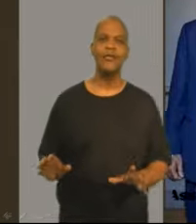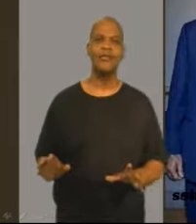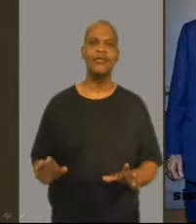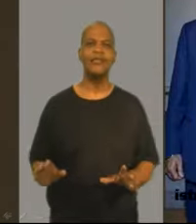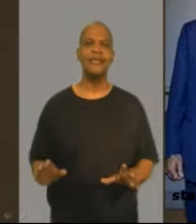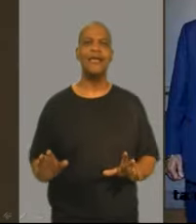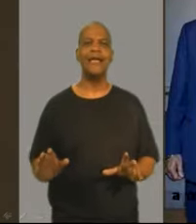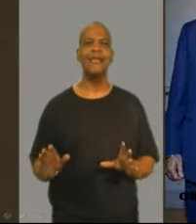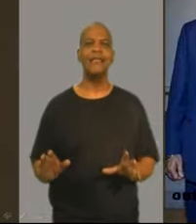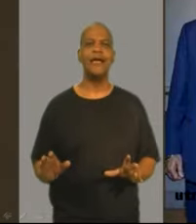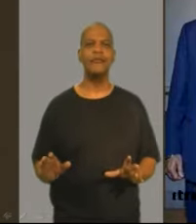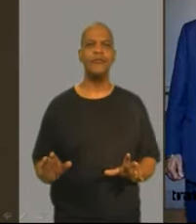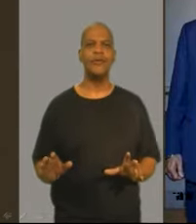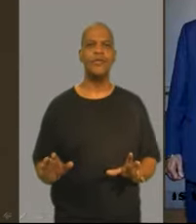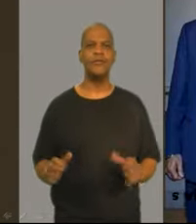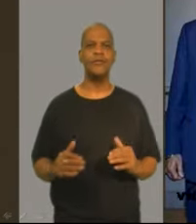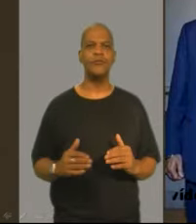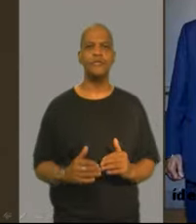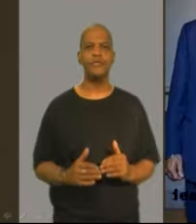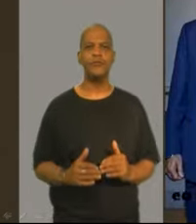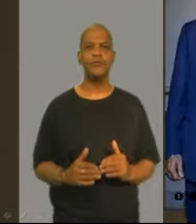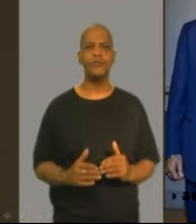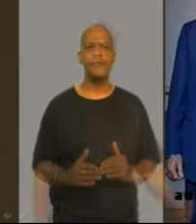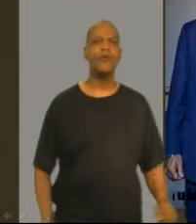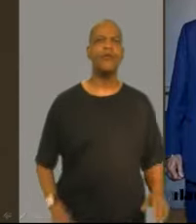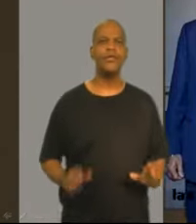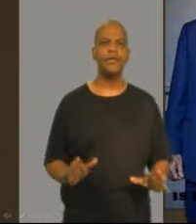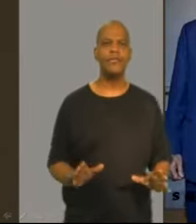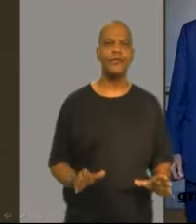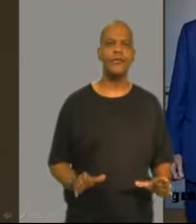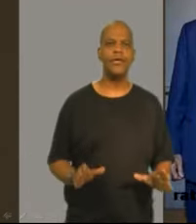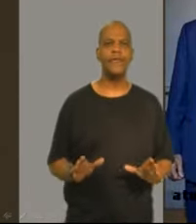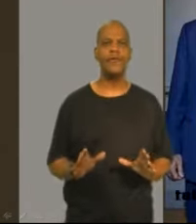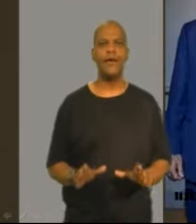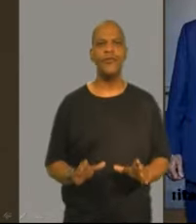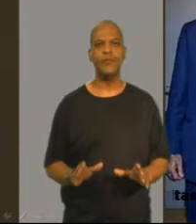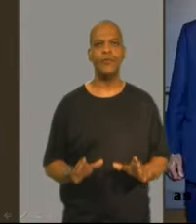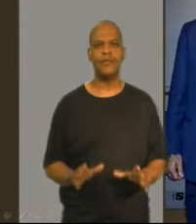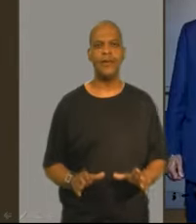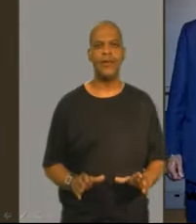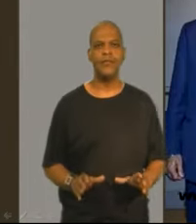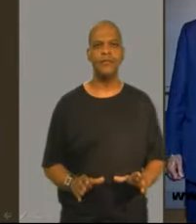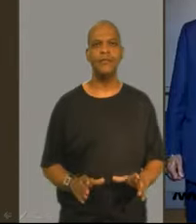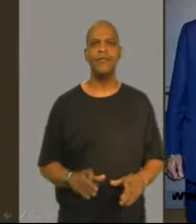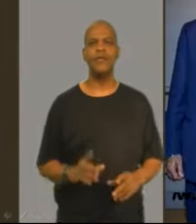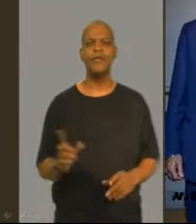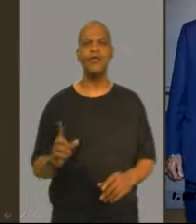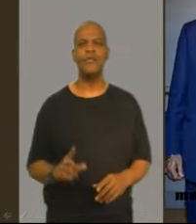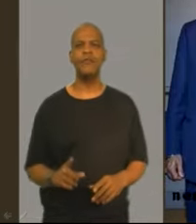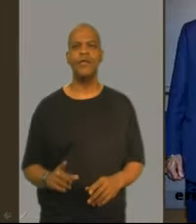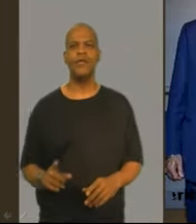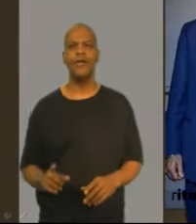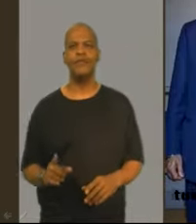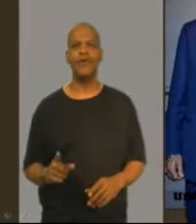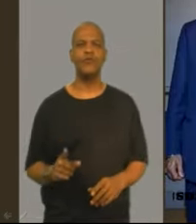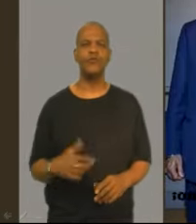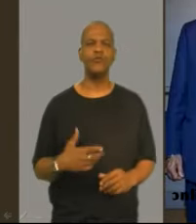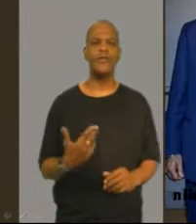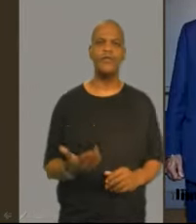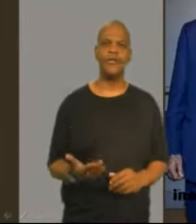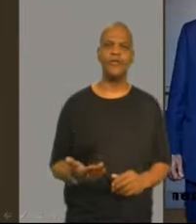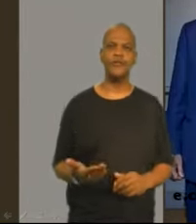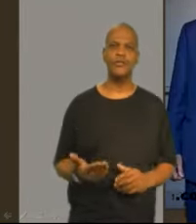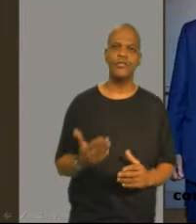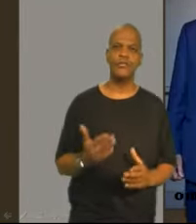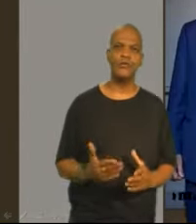Dentro dos emergentes, quem lidera os emergentes são o G5. O G5, ele é formado por quais países? Então nós temos aí a foto